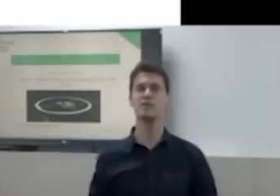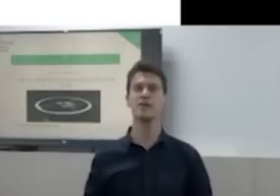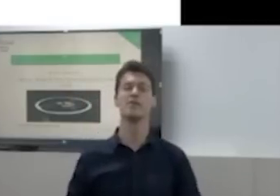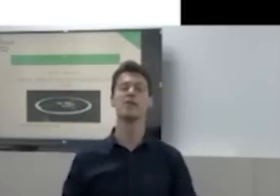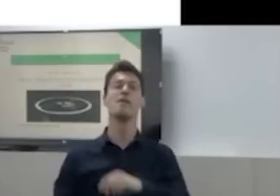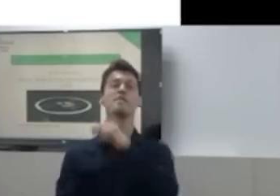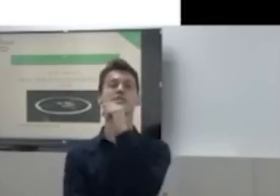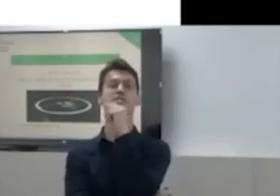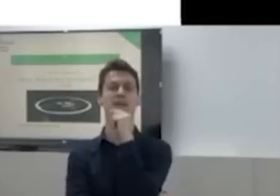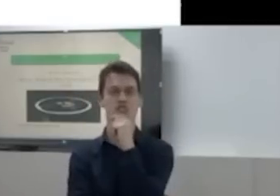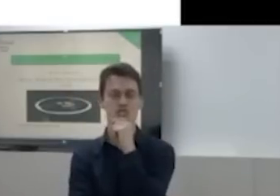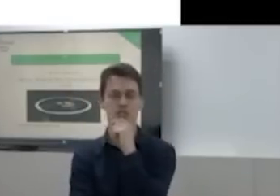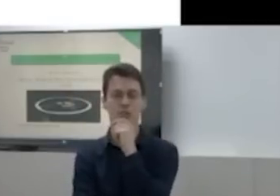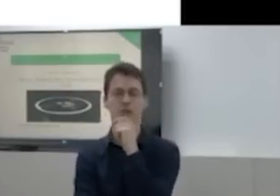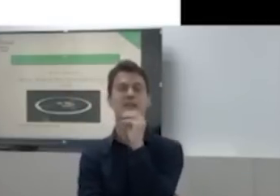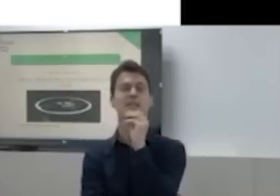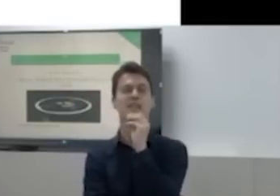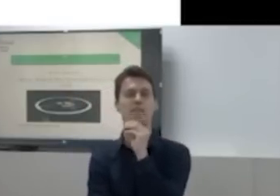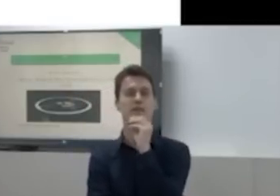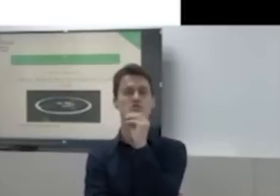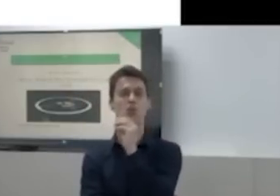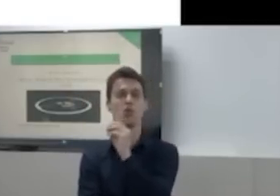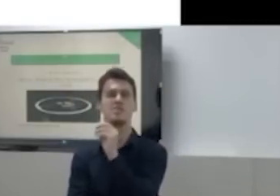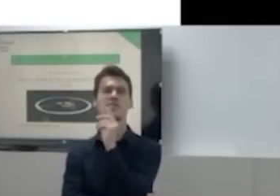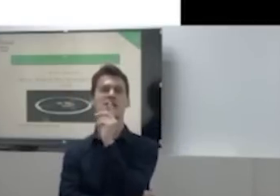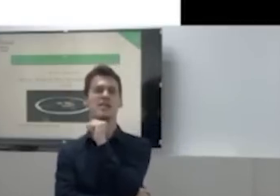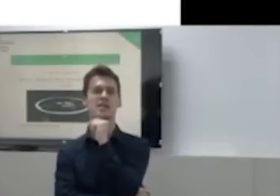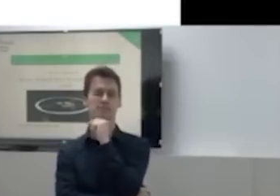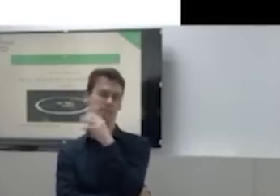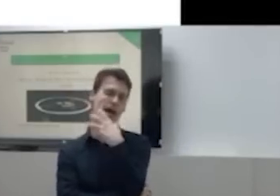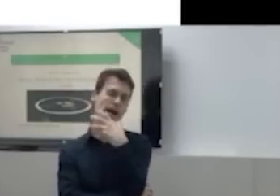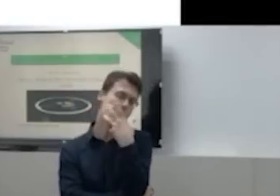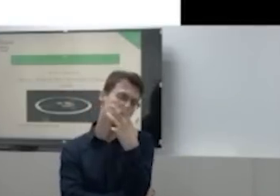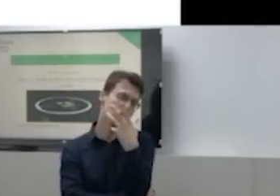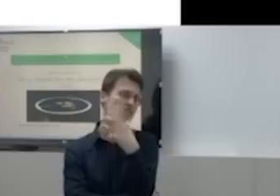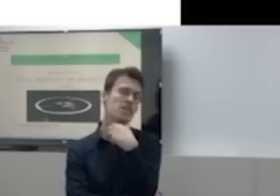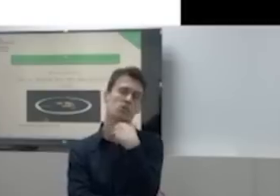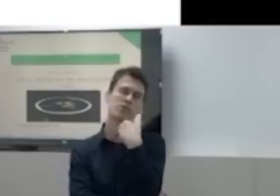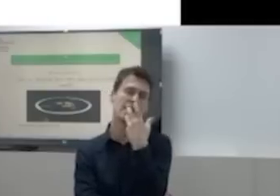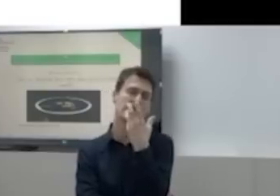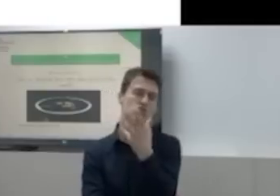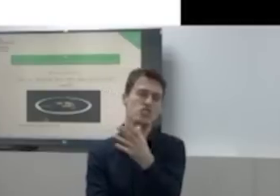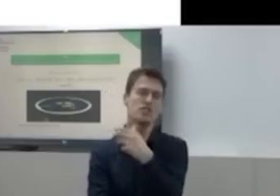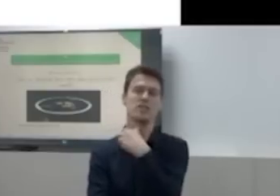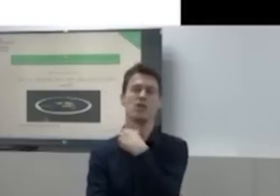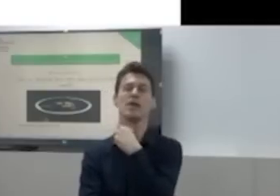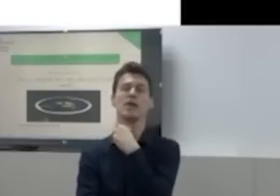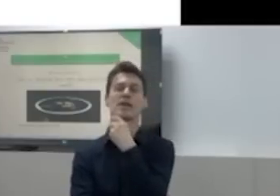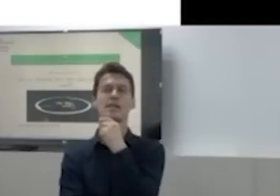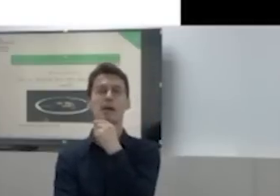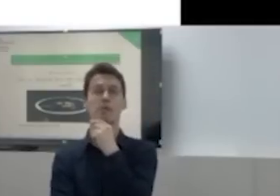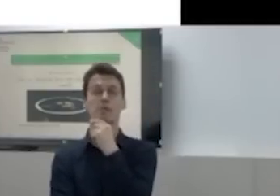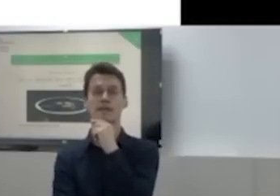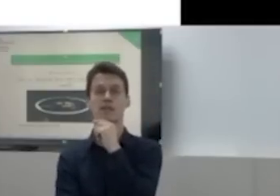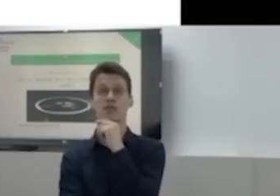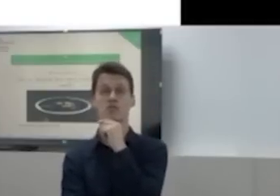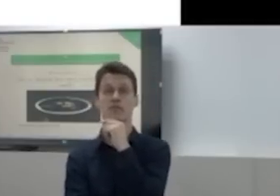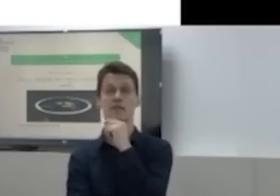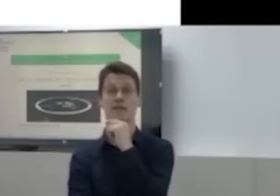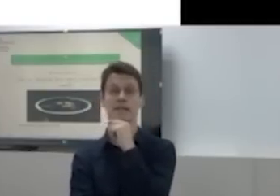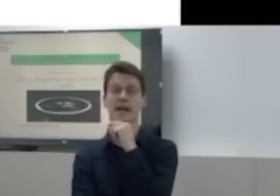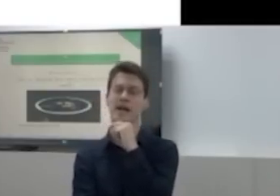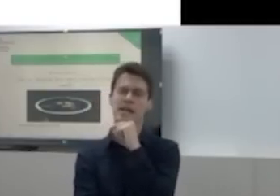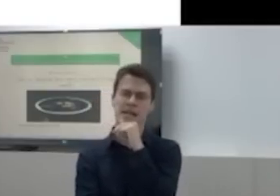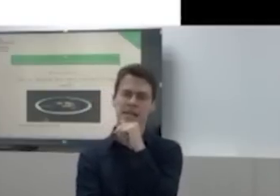é não assim, Fabiano. Vocês acreditam que tem pessoas que imaginam, que acreditam que o